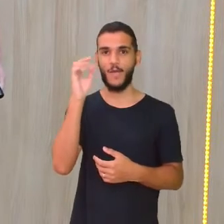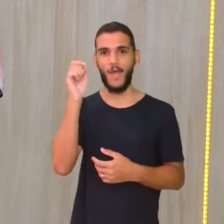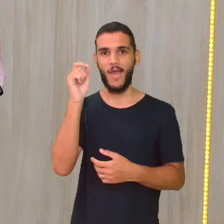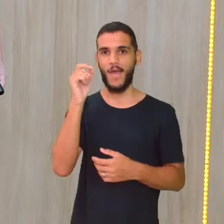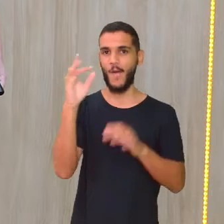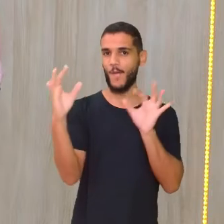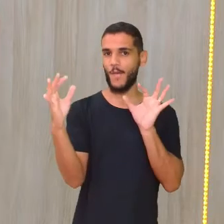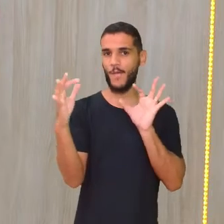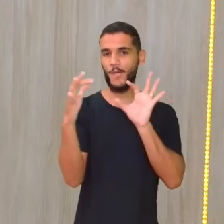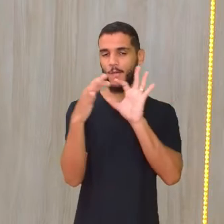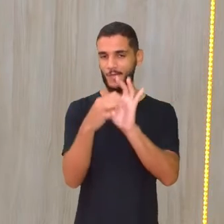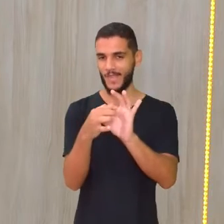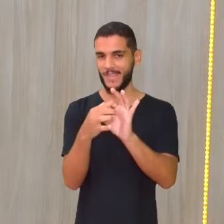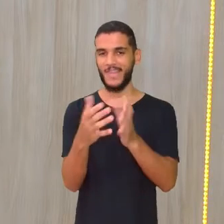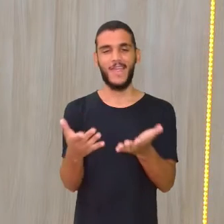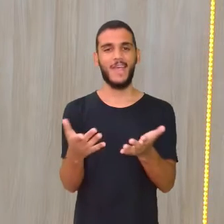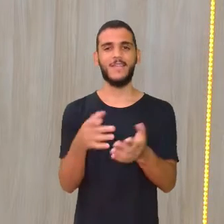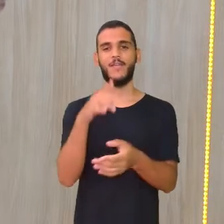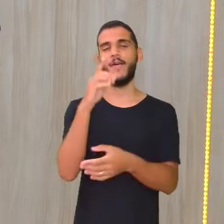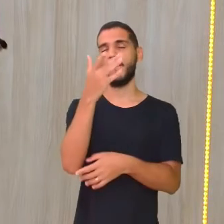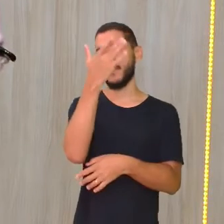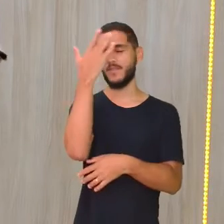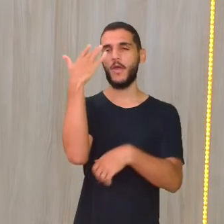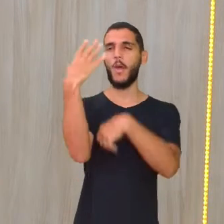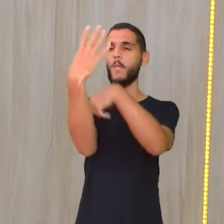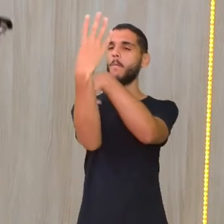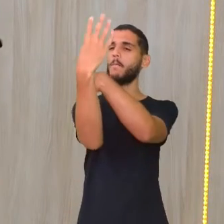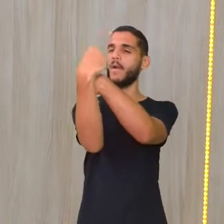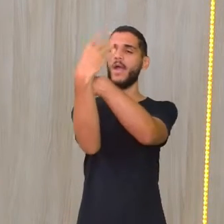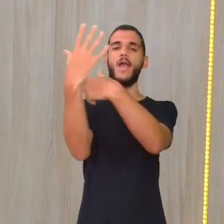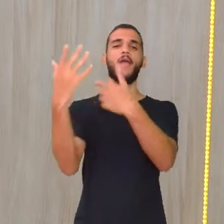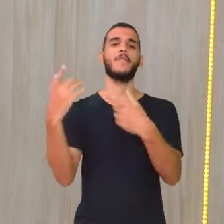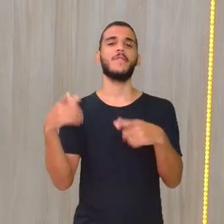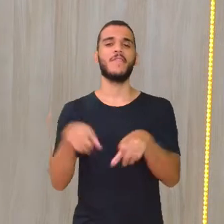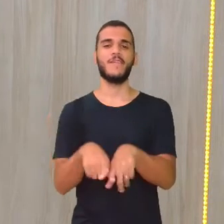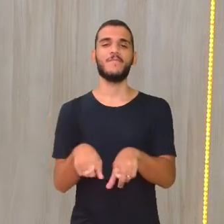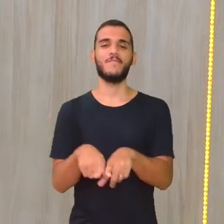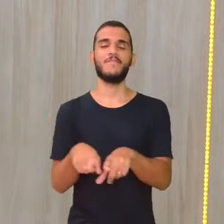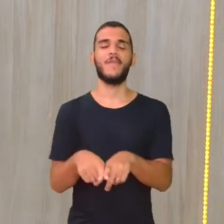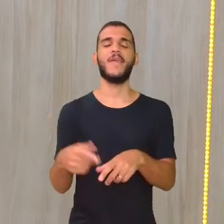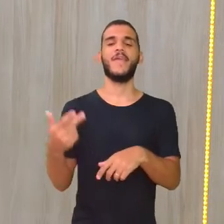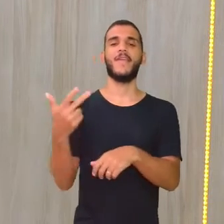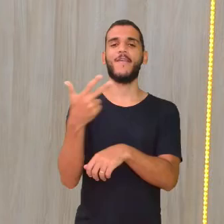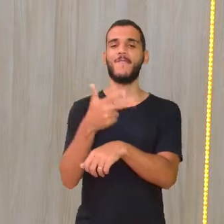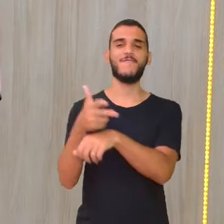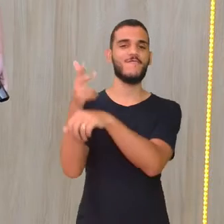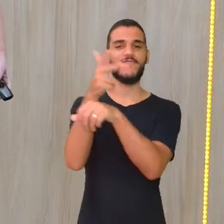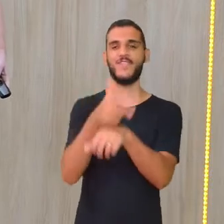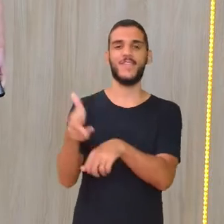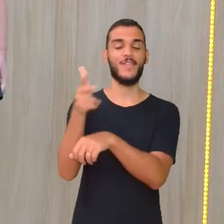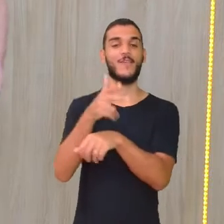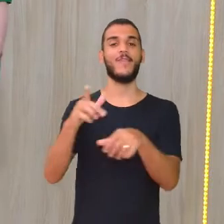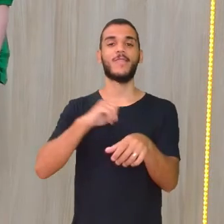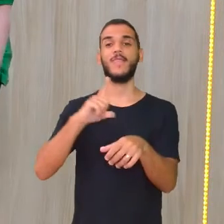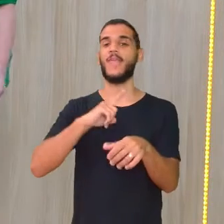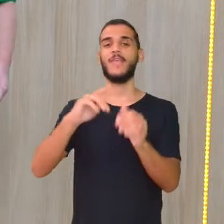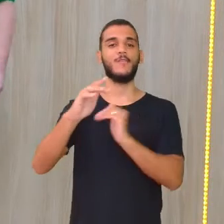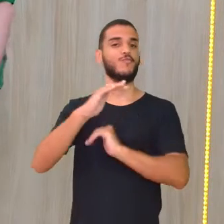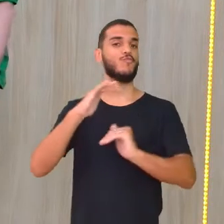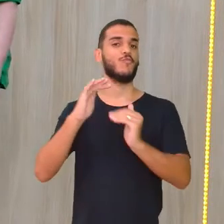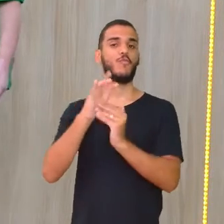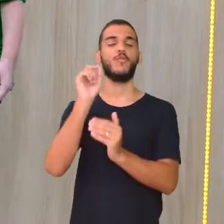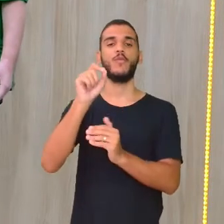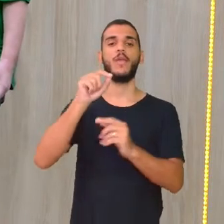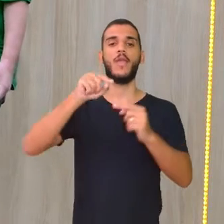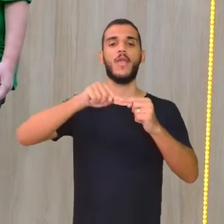quem faz selfie, quem faz vídeos, essa coisa toda. Tudo tem triângulos. Veja que o